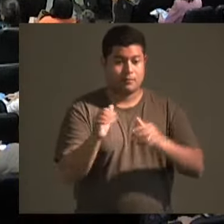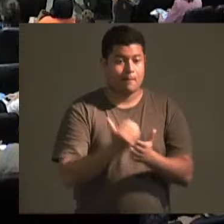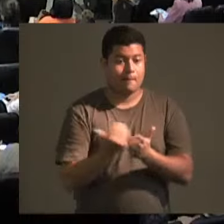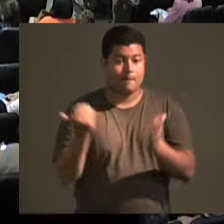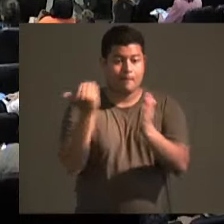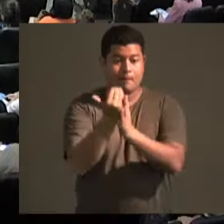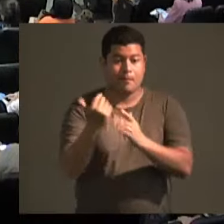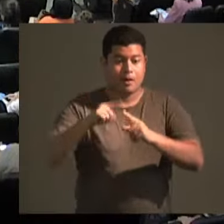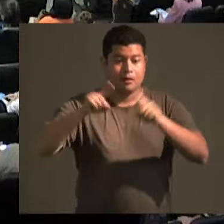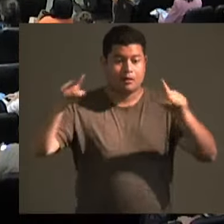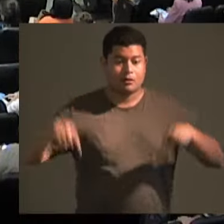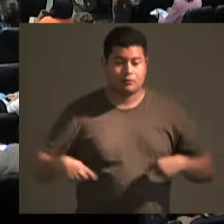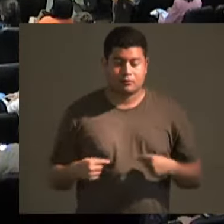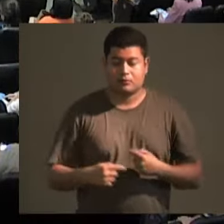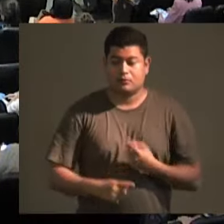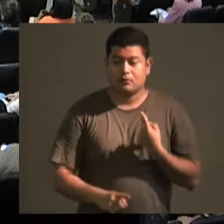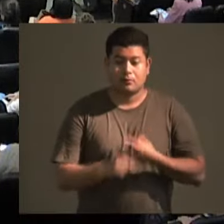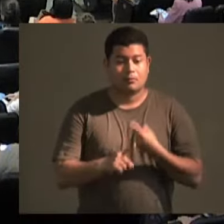até porque